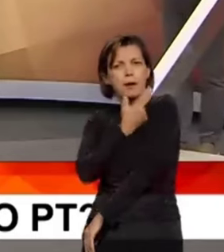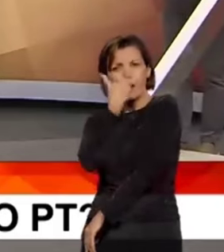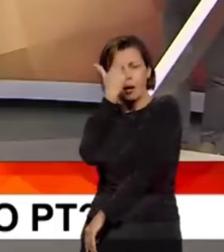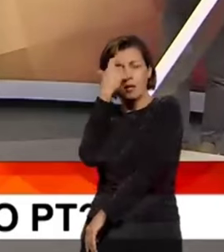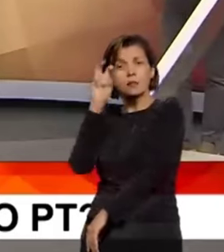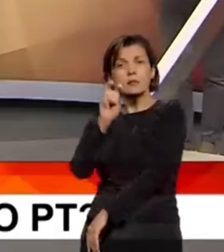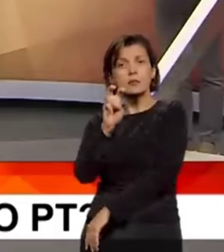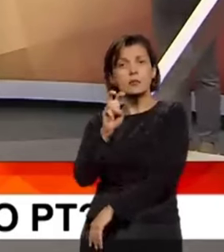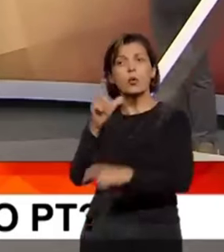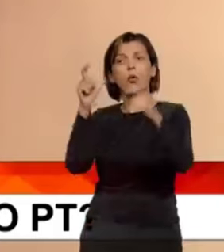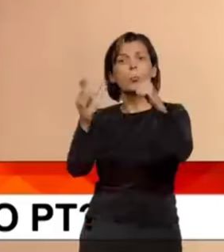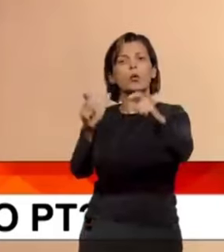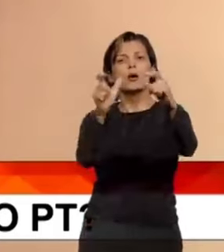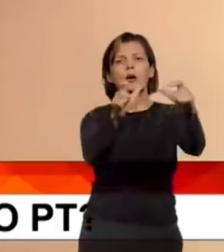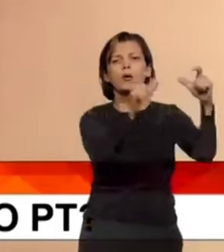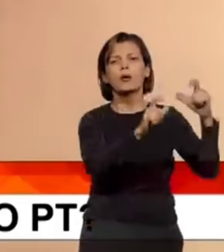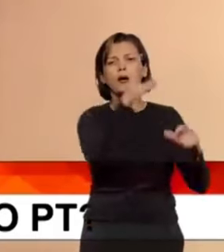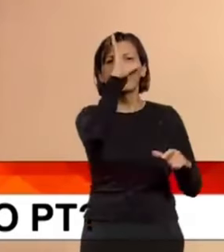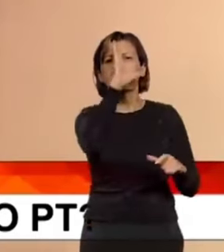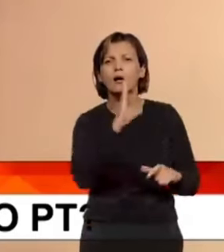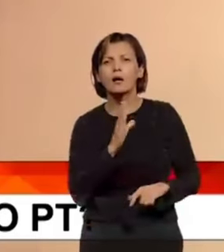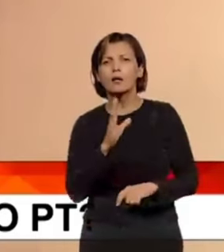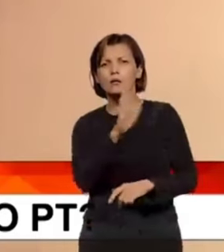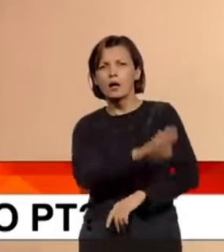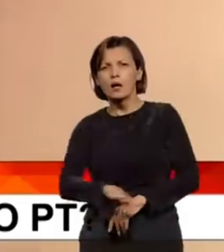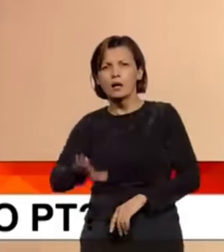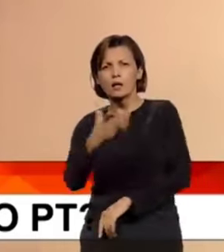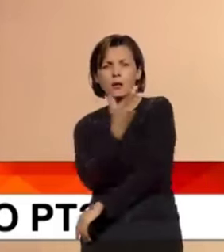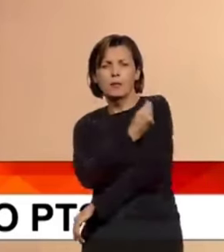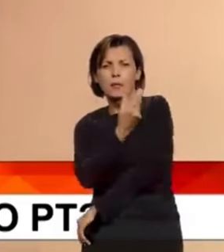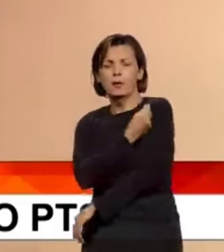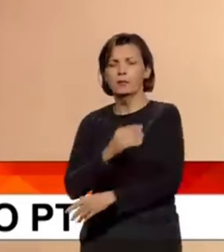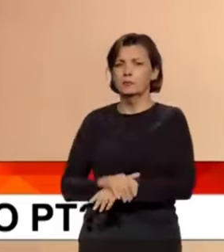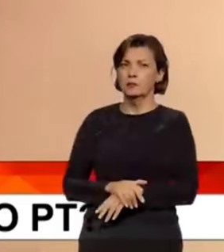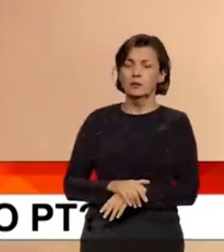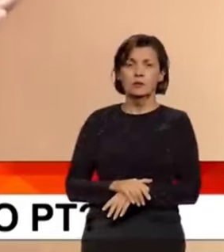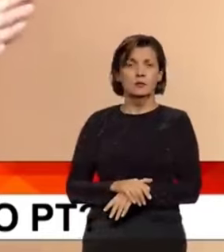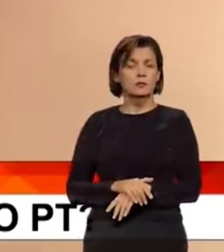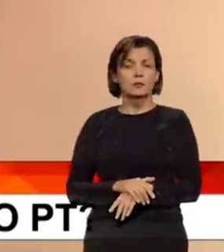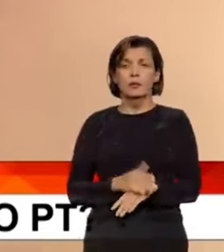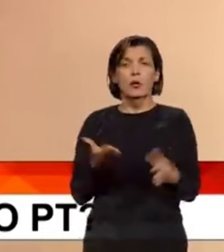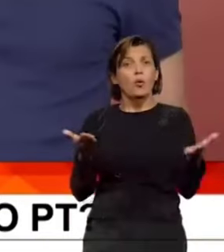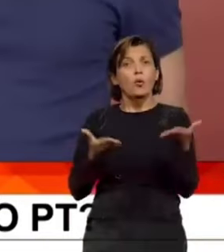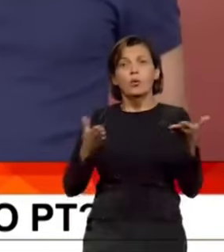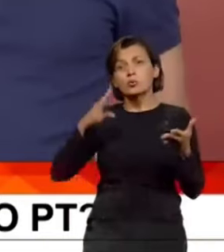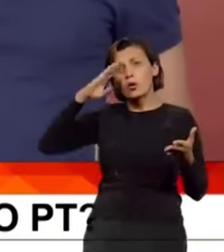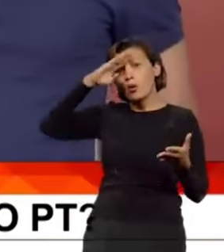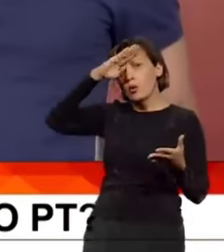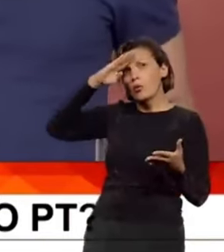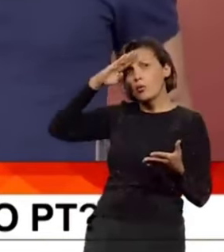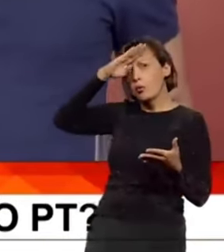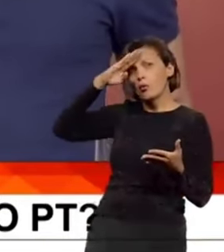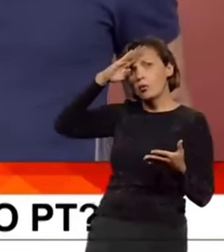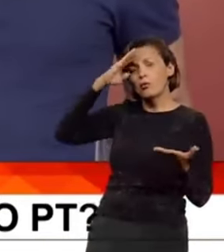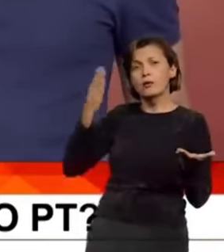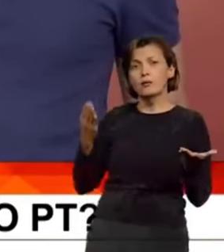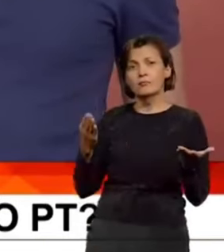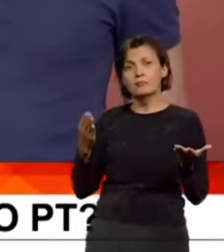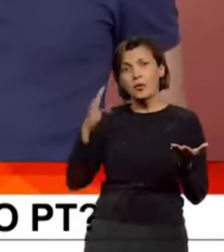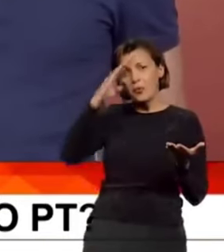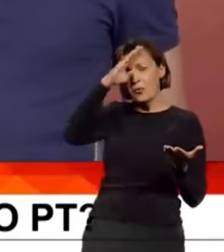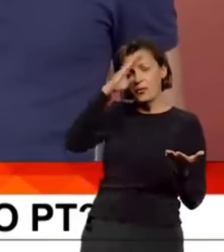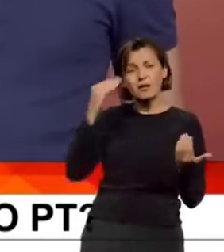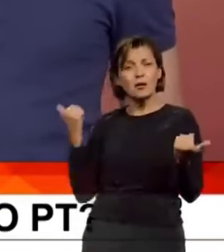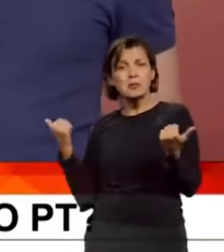vacinas é um suporte de sal as crianças faz de baixo Lembra ele pode diferente do que acontece hoje no governo que o